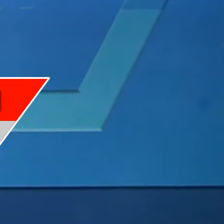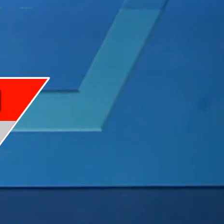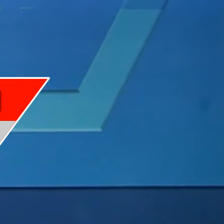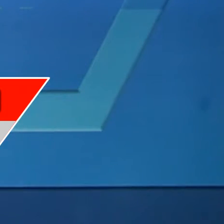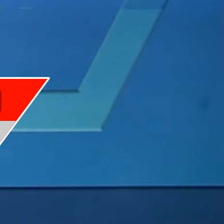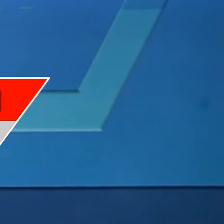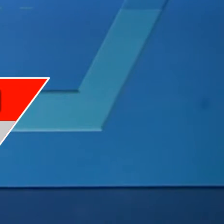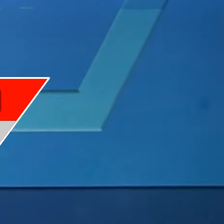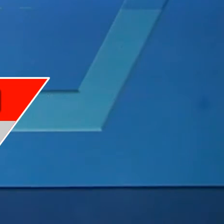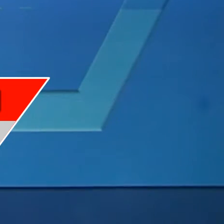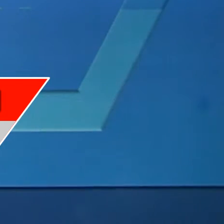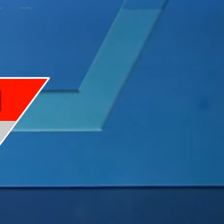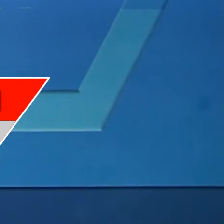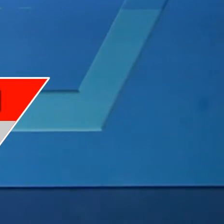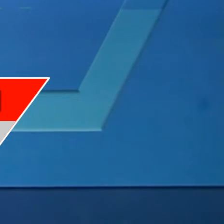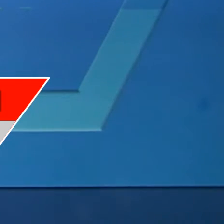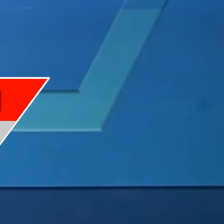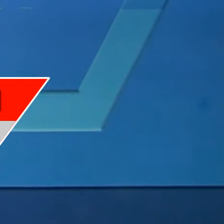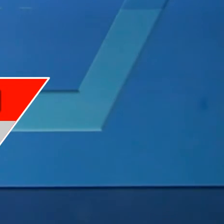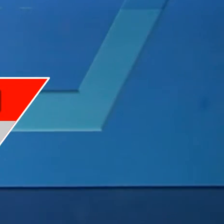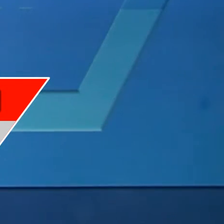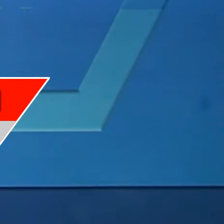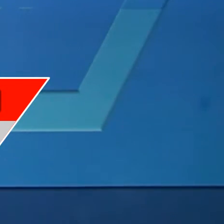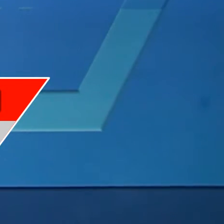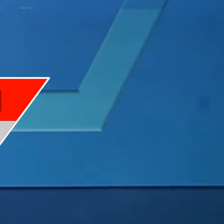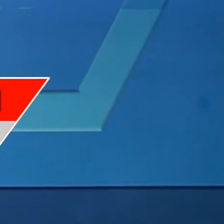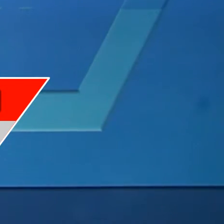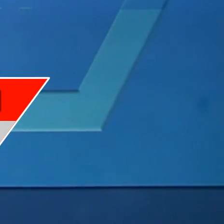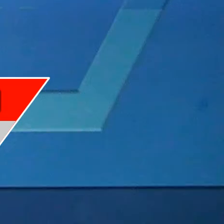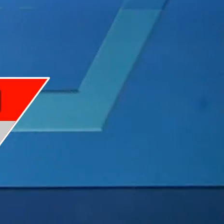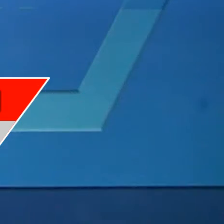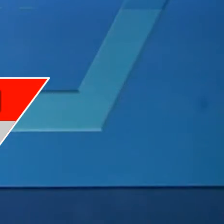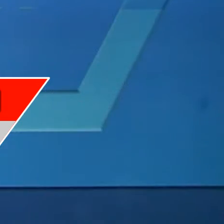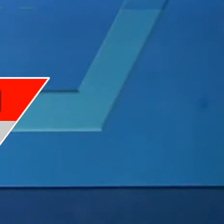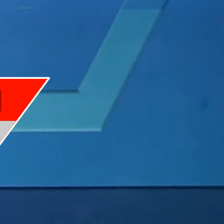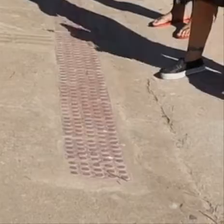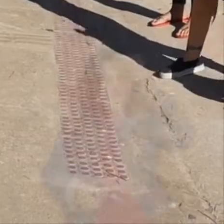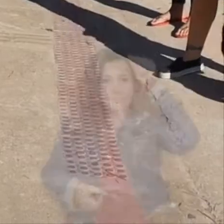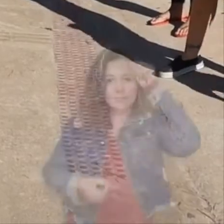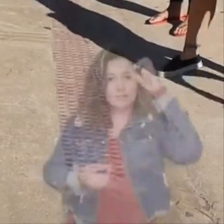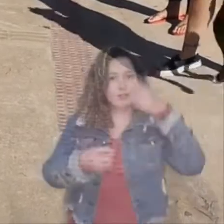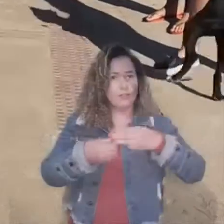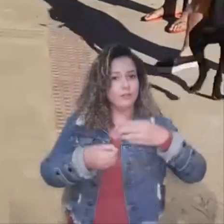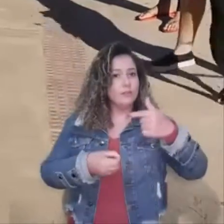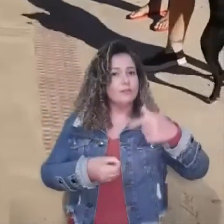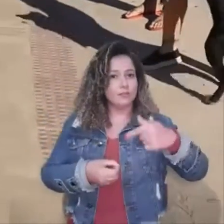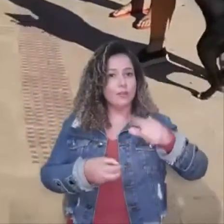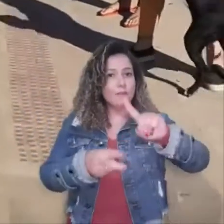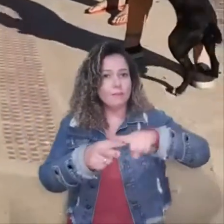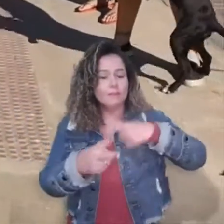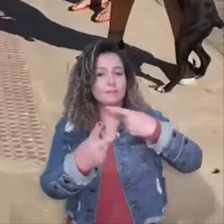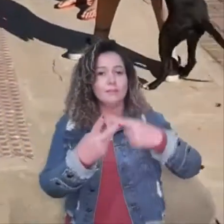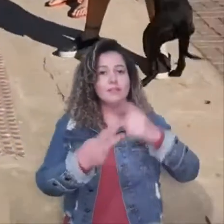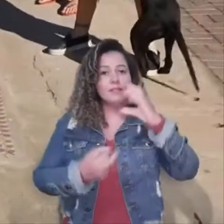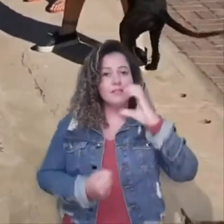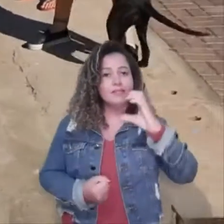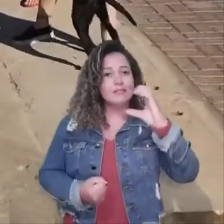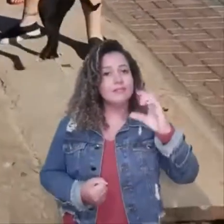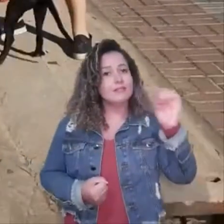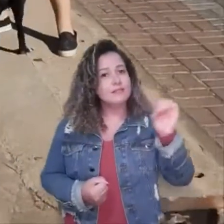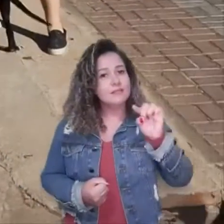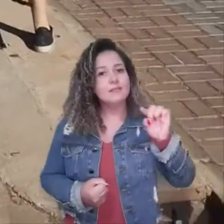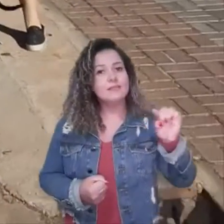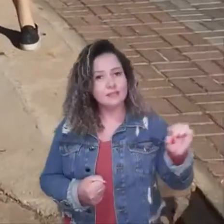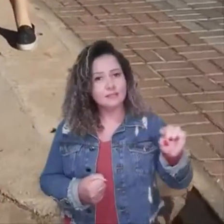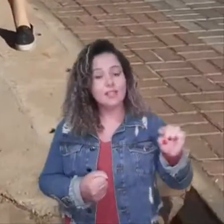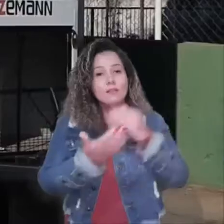sendo prestigiados aí os bairros Alvorada e Planalto. A Prefeitura de Sete Lagoas, por meio do Centro de